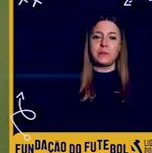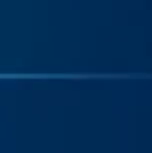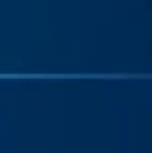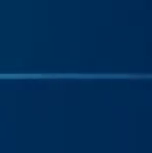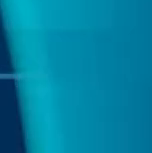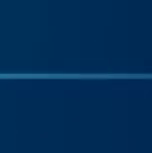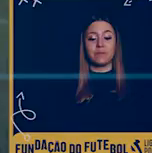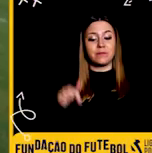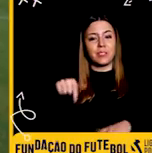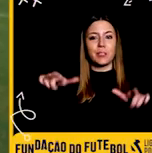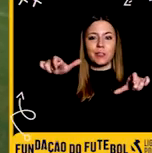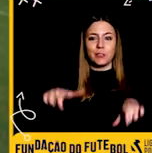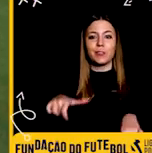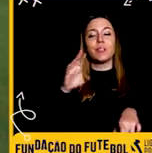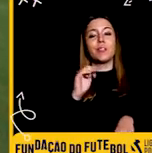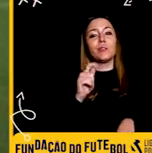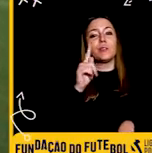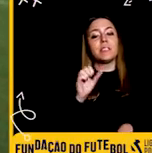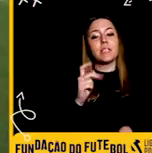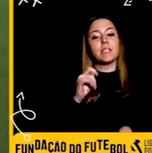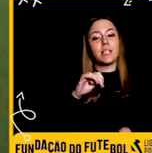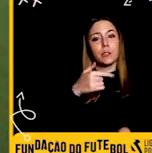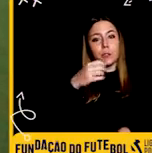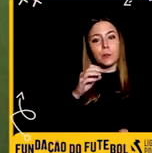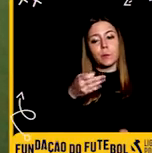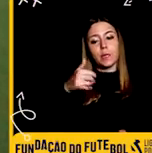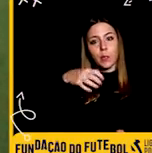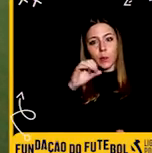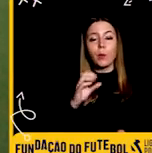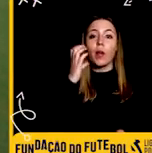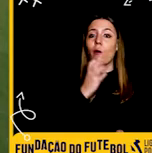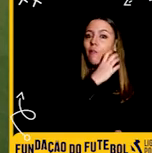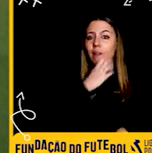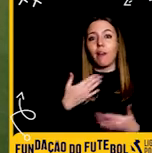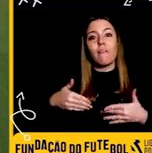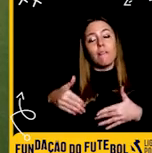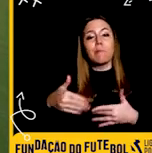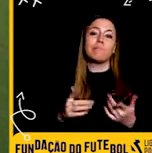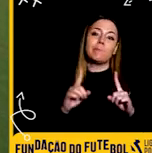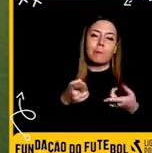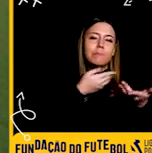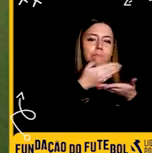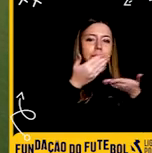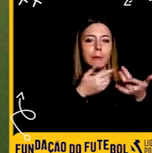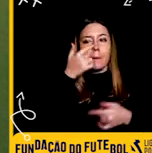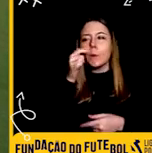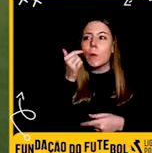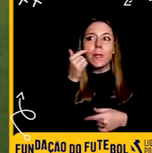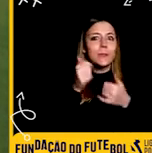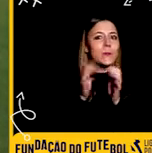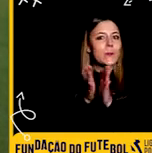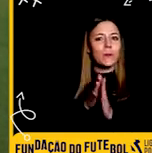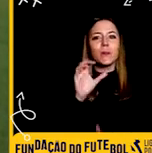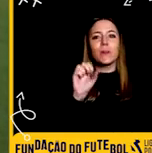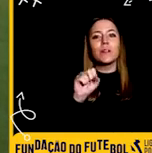temporadas. Estamos no estádio José Santos Pinto, na Covilhã, e vamos entrar na conversa com o homem que conhece aqui os cantos